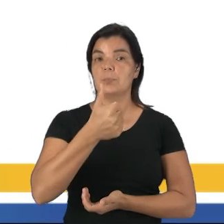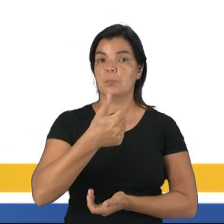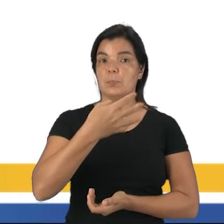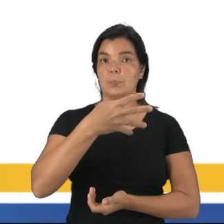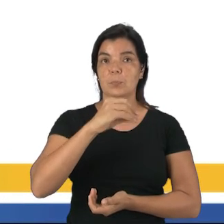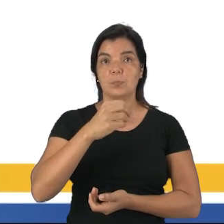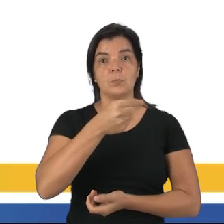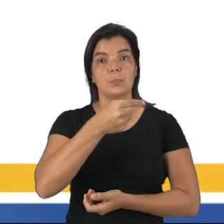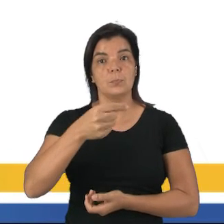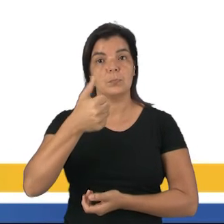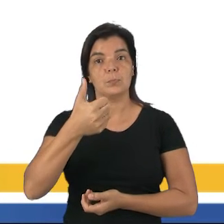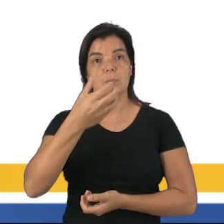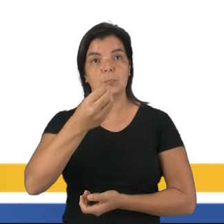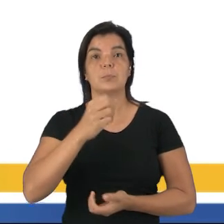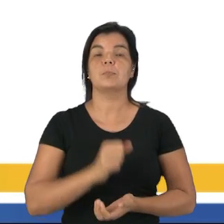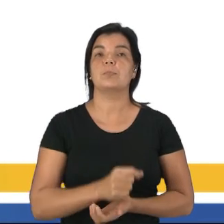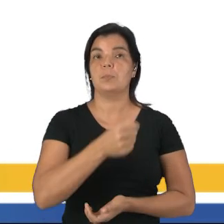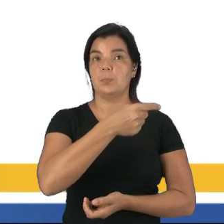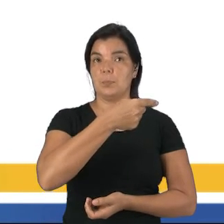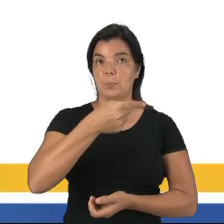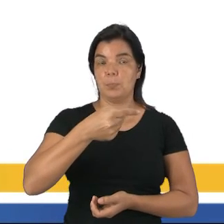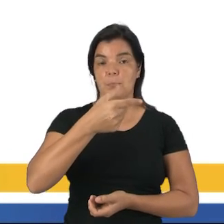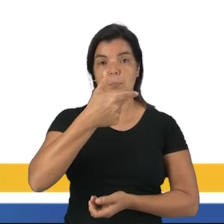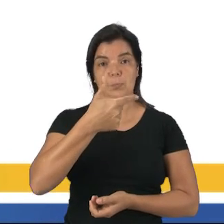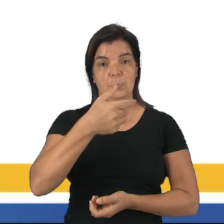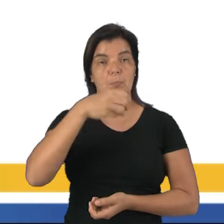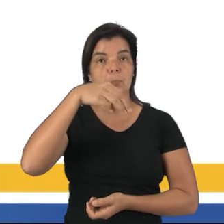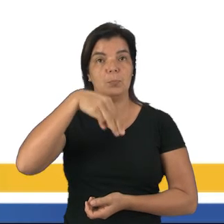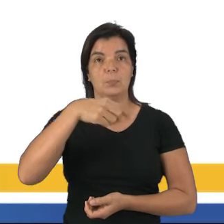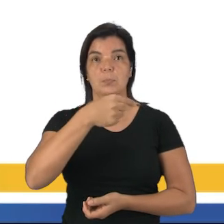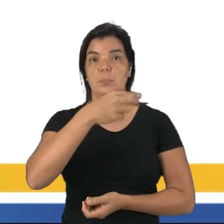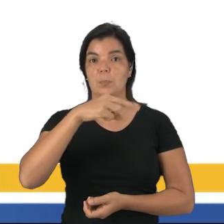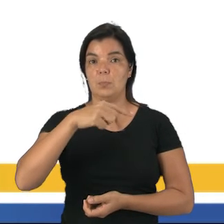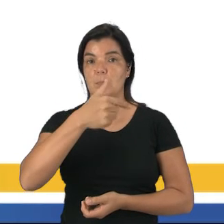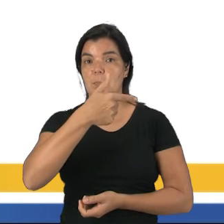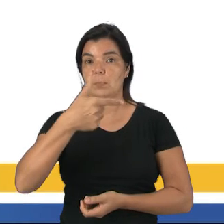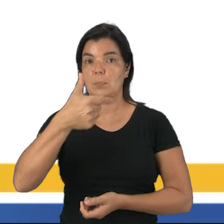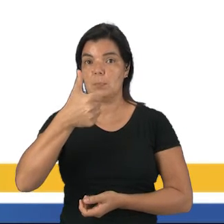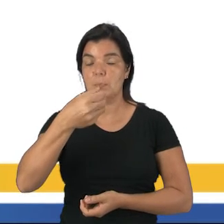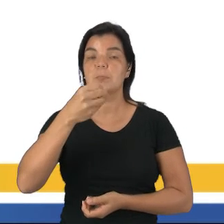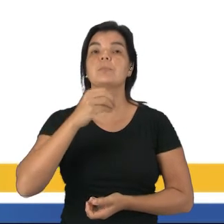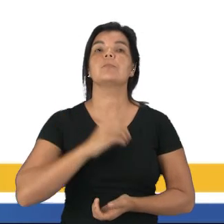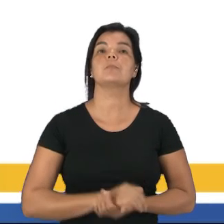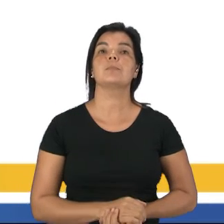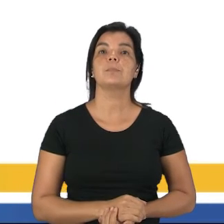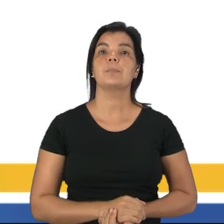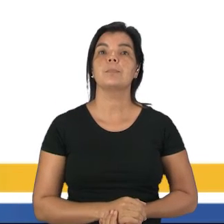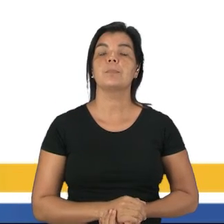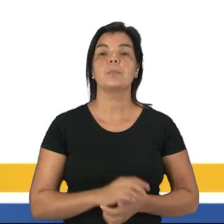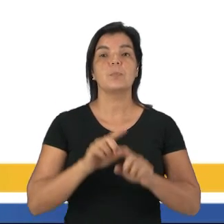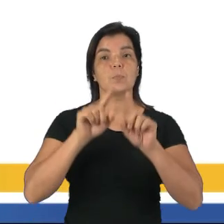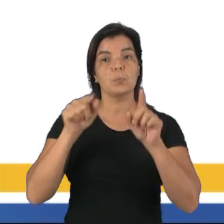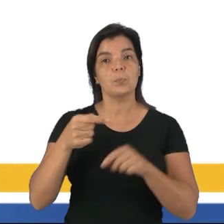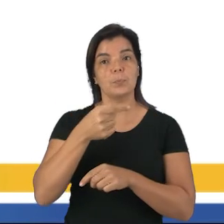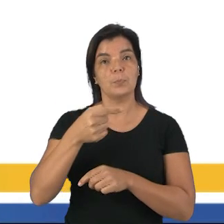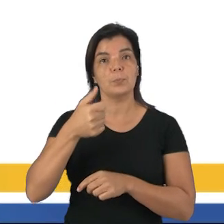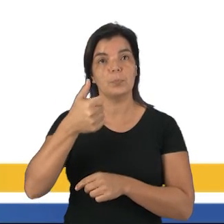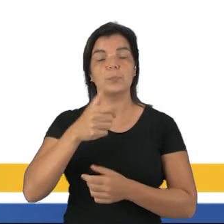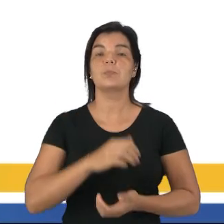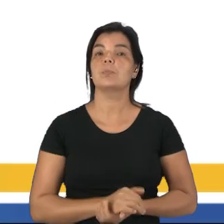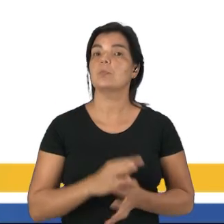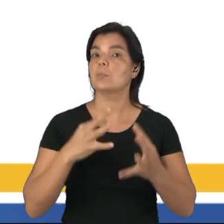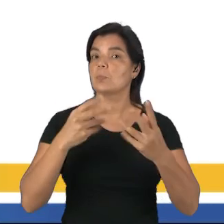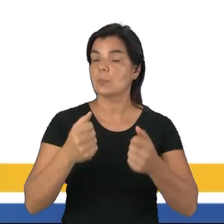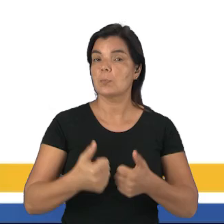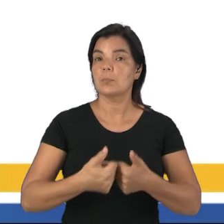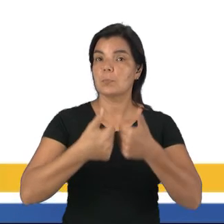essa diferença, nós vamos obter o quê? Nós vamos obter menos 2m é igual a menos 20. Vou multiplicar por menos 1 para que